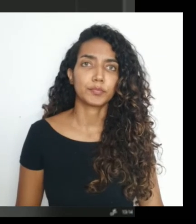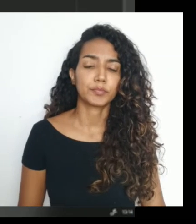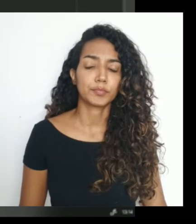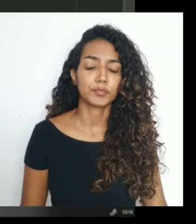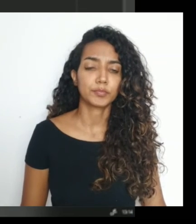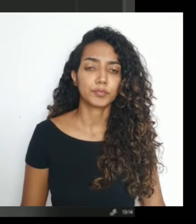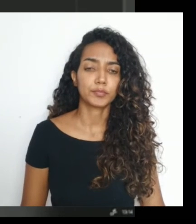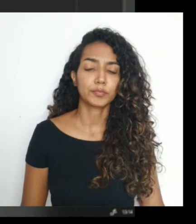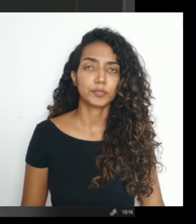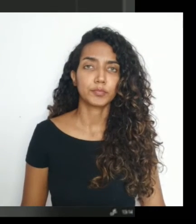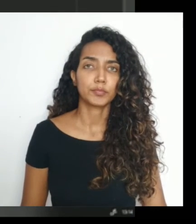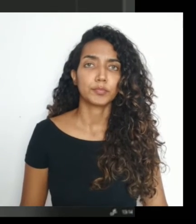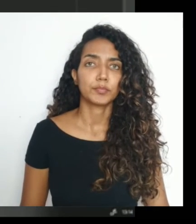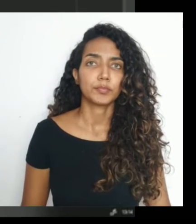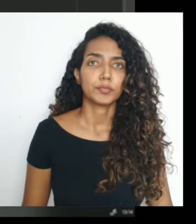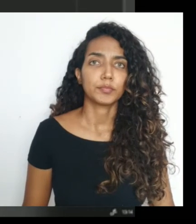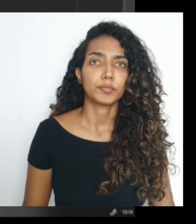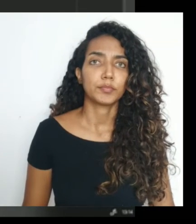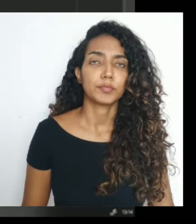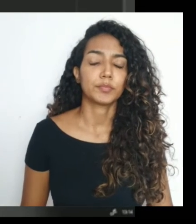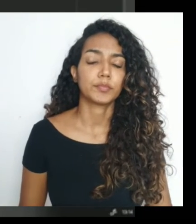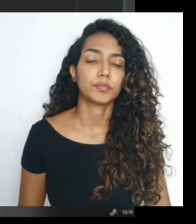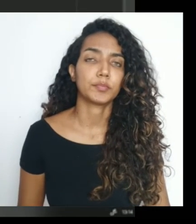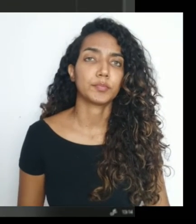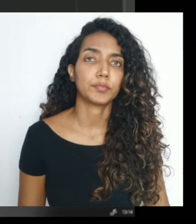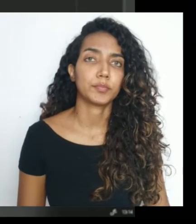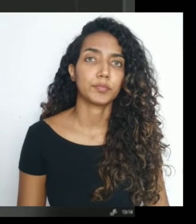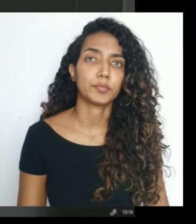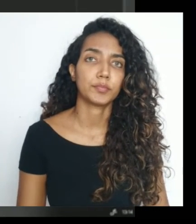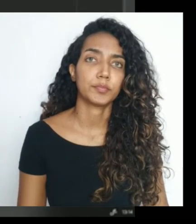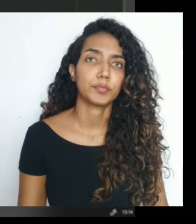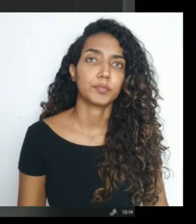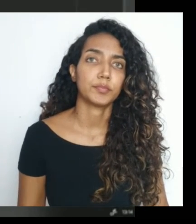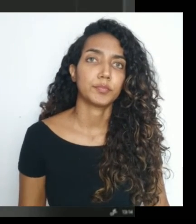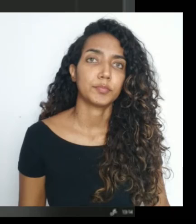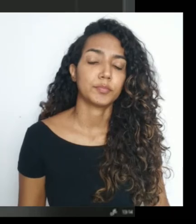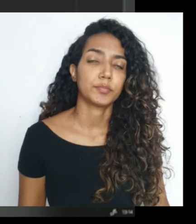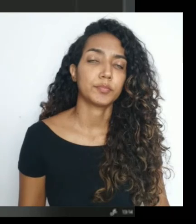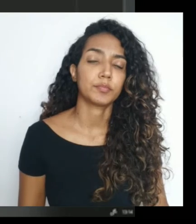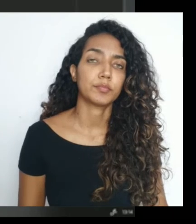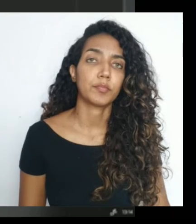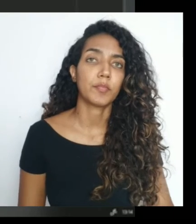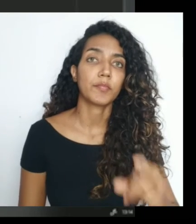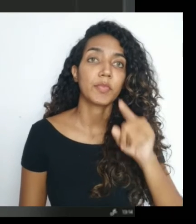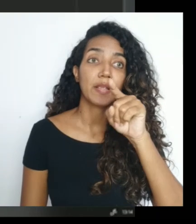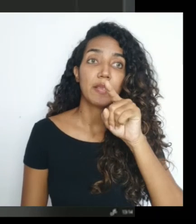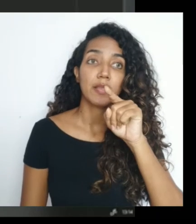conseguem ver que eu coloquei somente aqui os nossos números